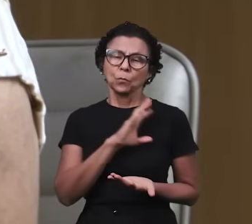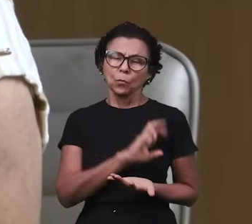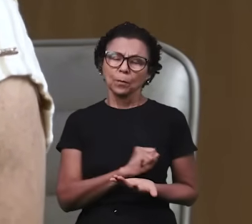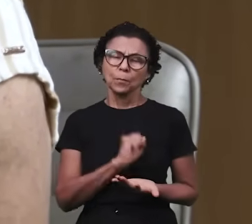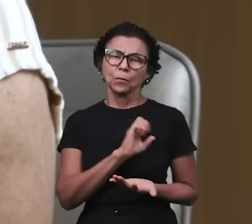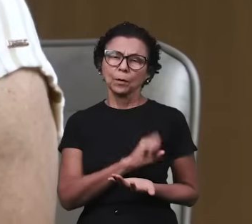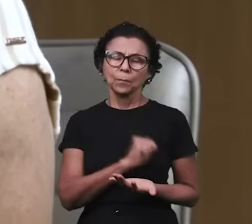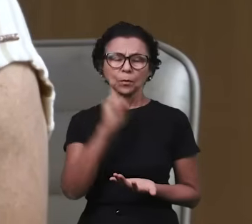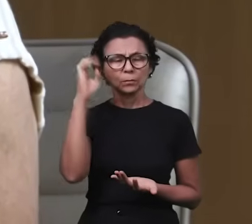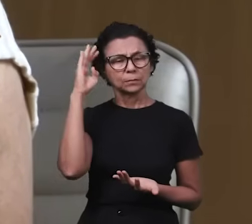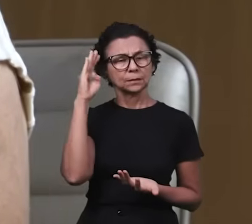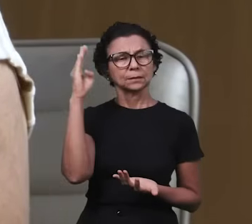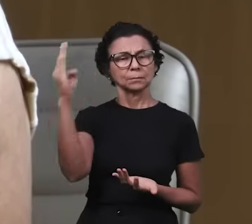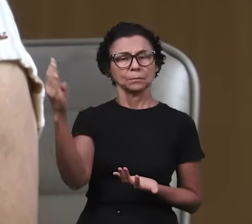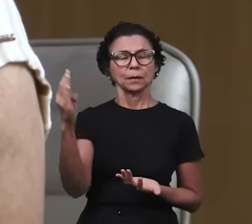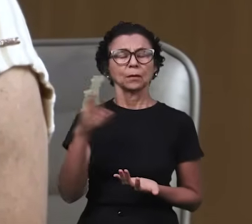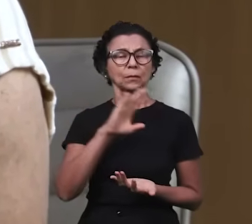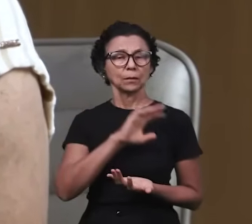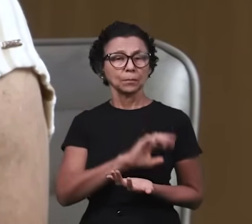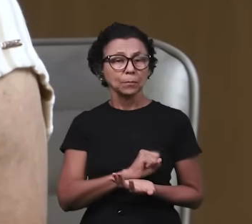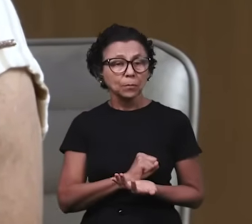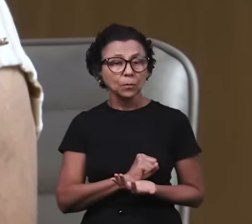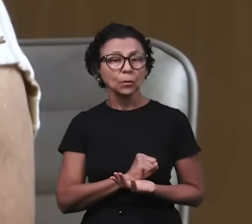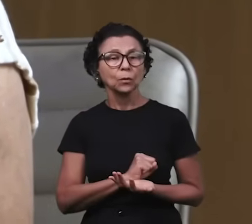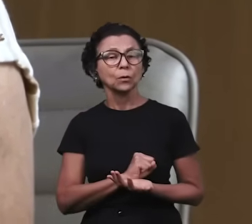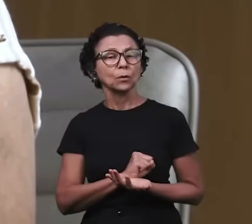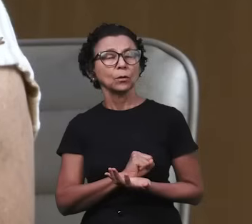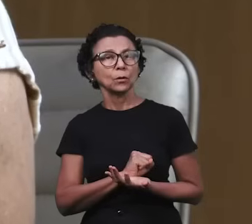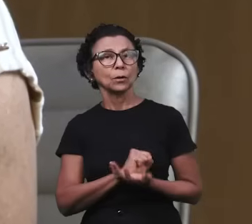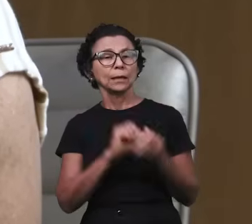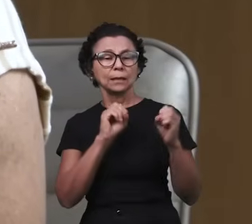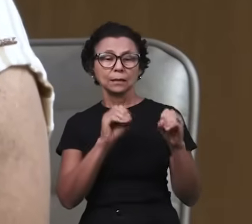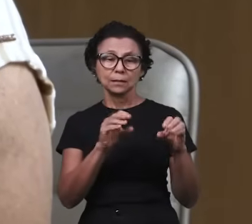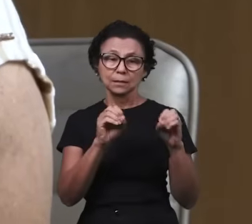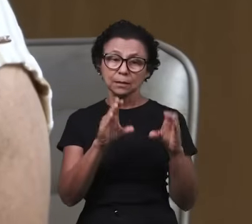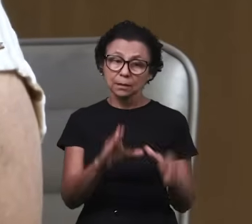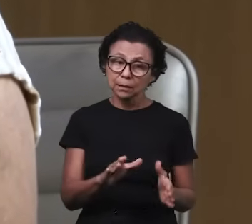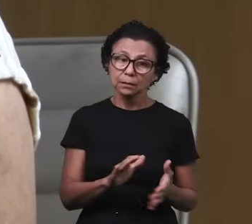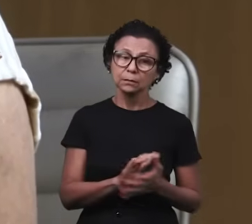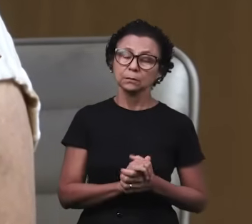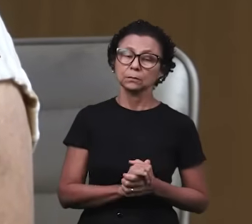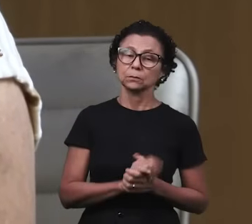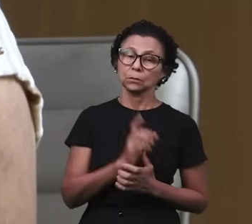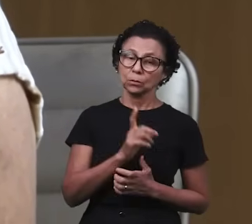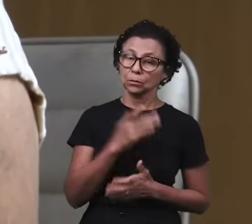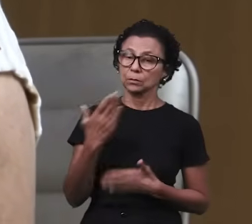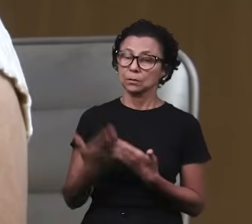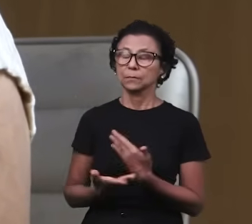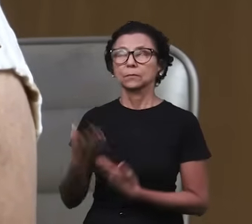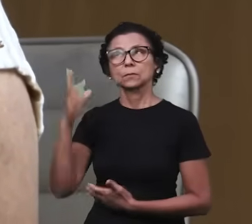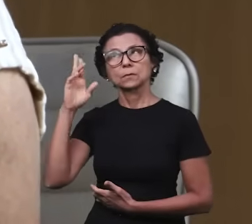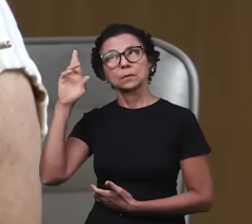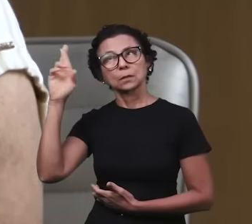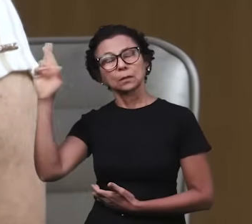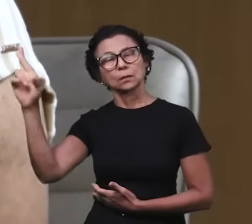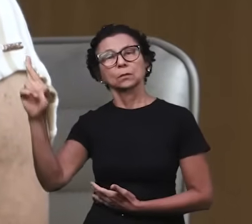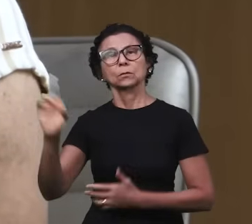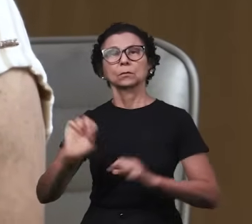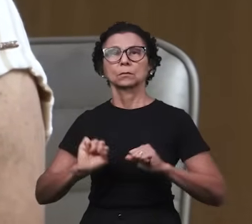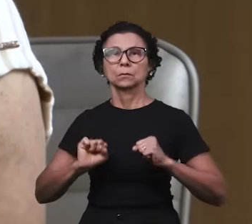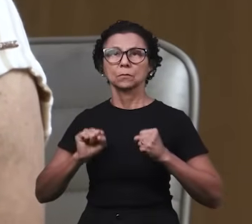né? Ensinando que tudo tem que ser feito com amor, servindo ao Senhor, com